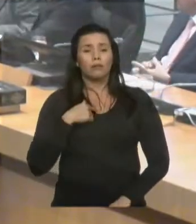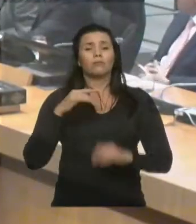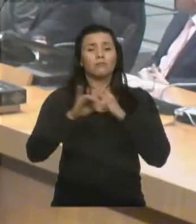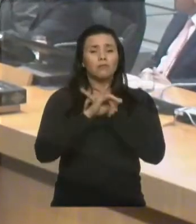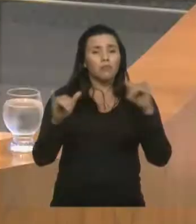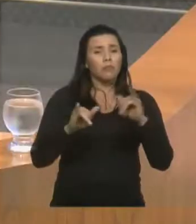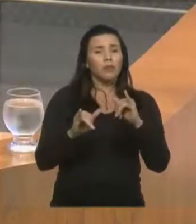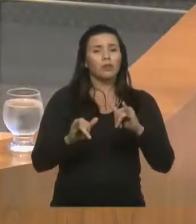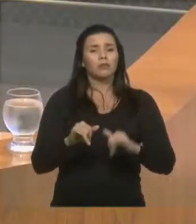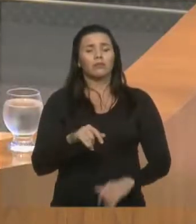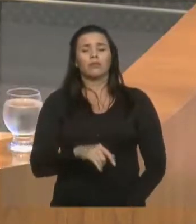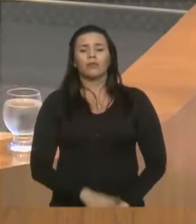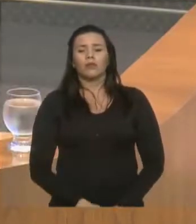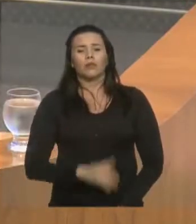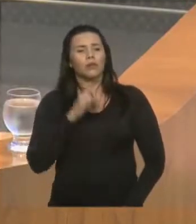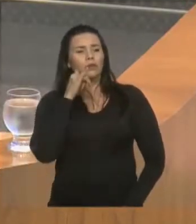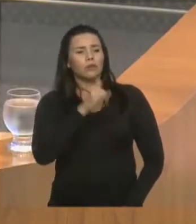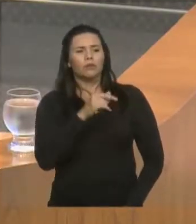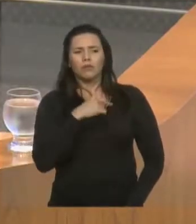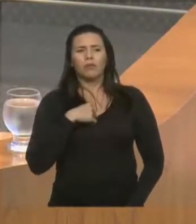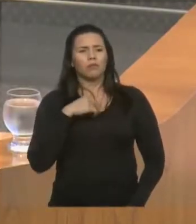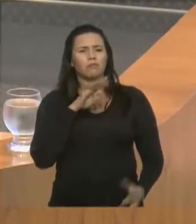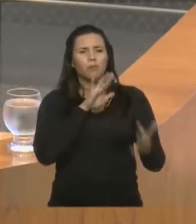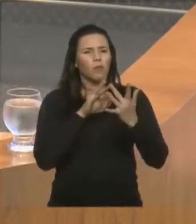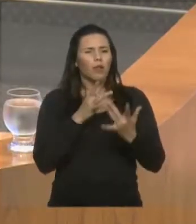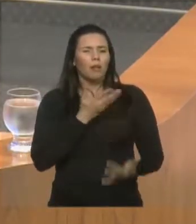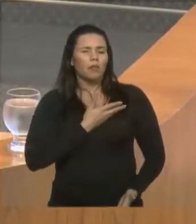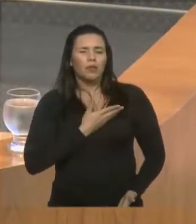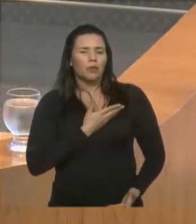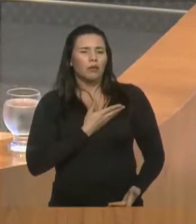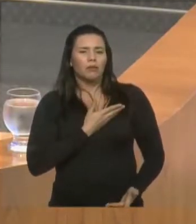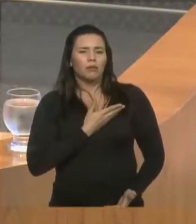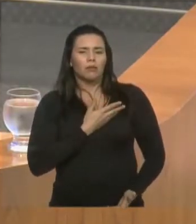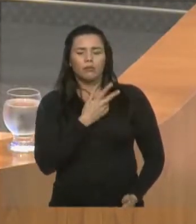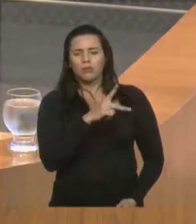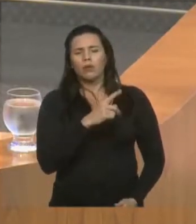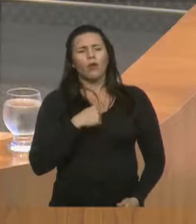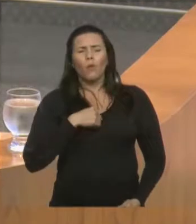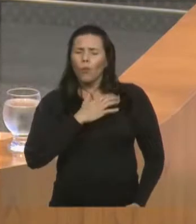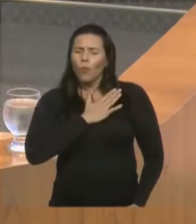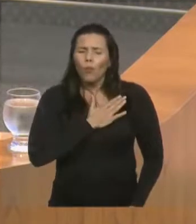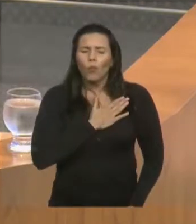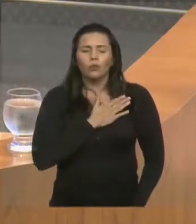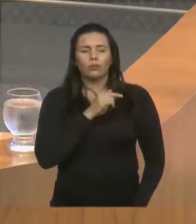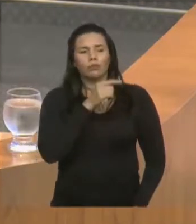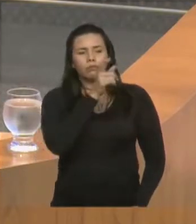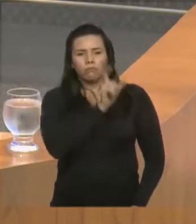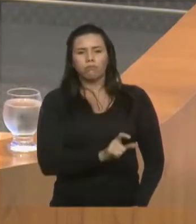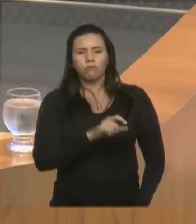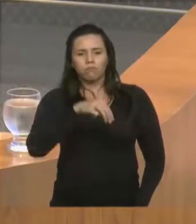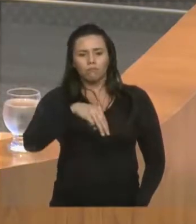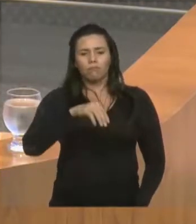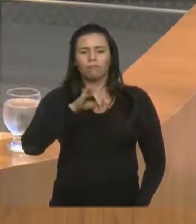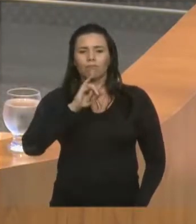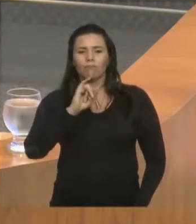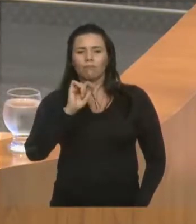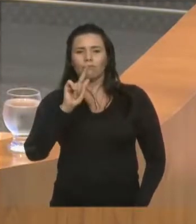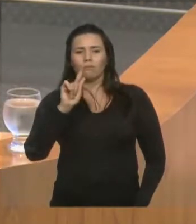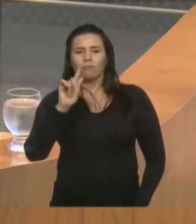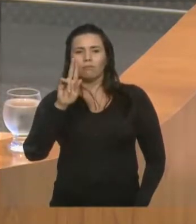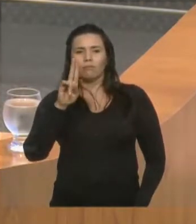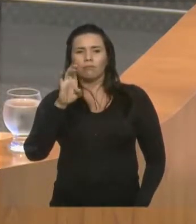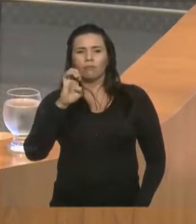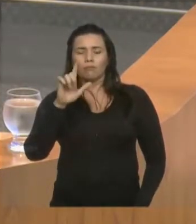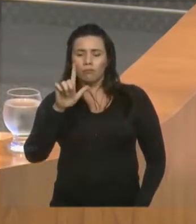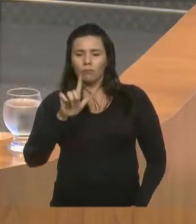E declaro de imediato que não é por amizade pessoal. Por mais que eu goste do doutor Miguel, não é por isso que ele será perito geral. É pela sua